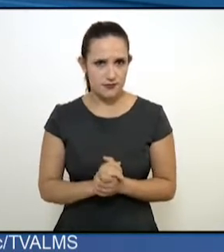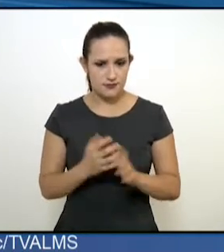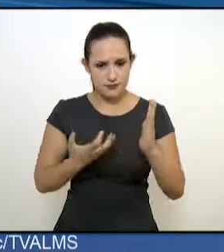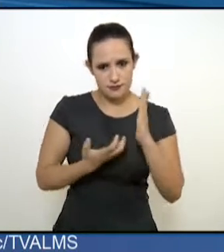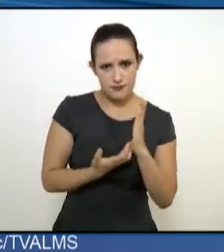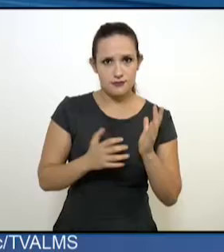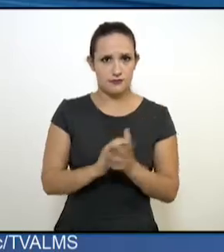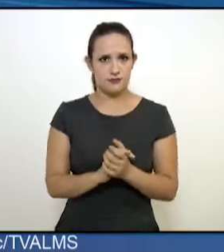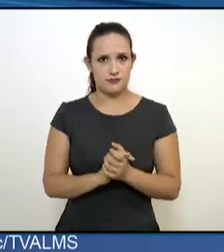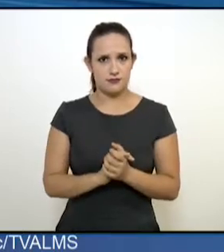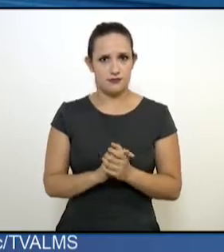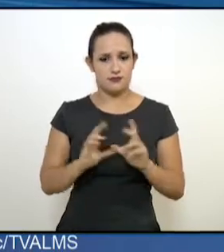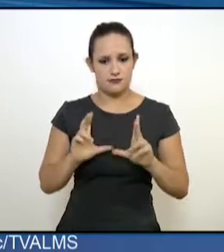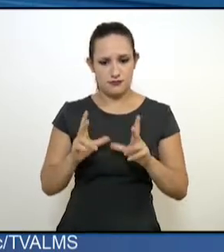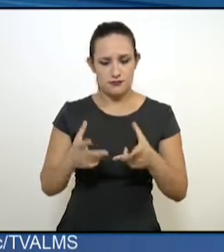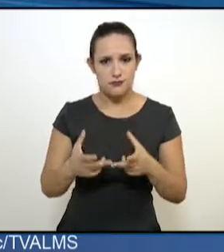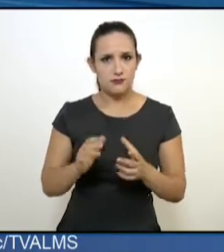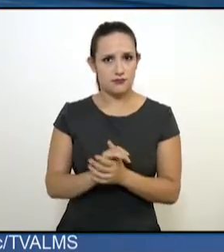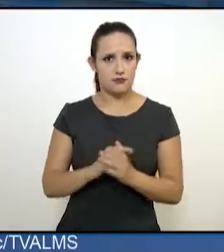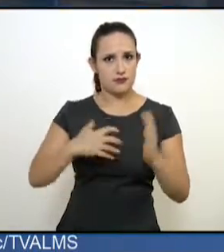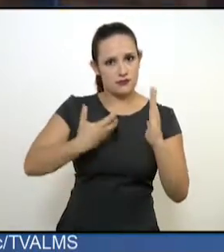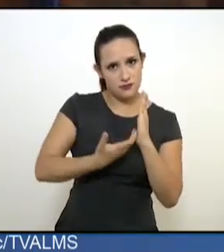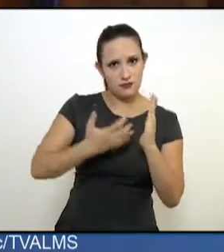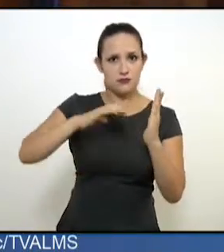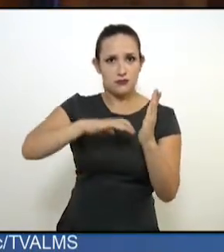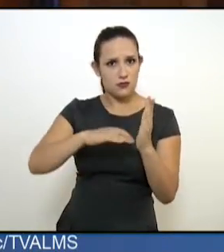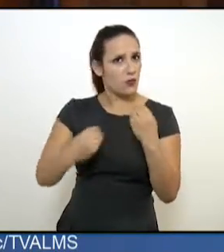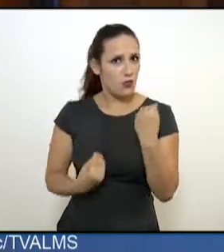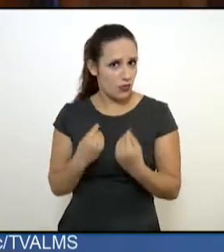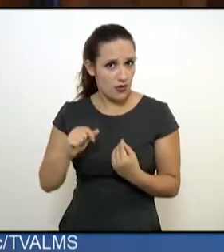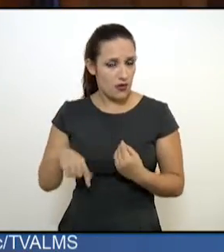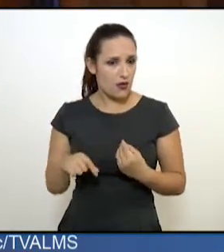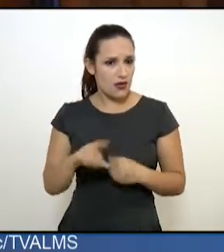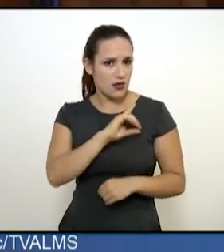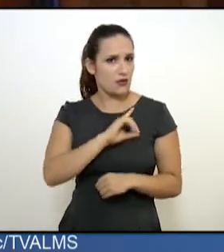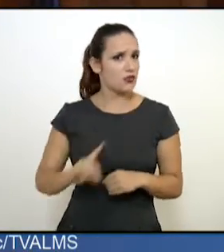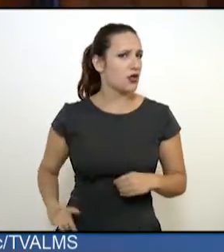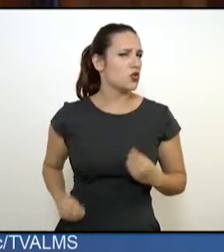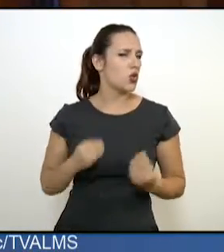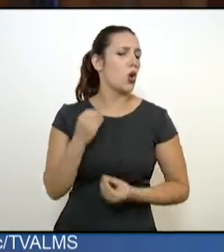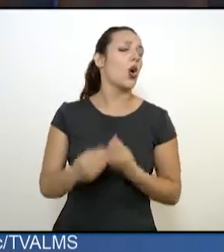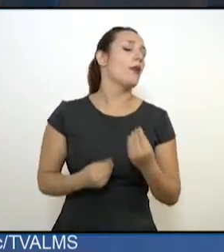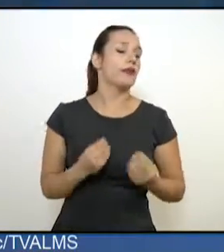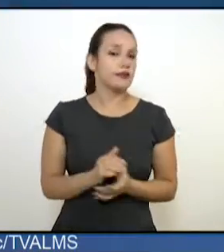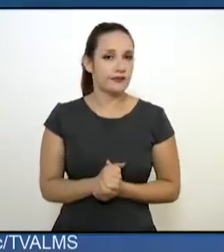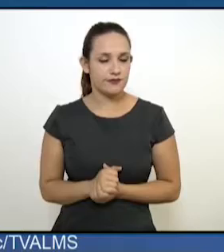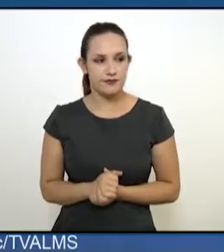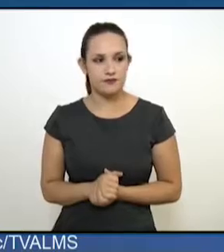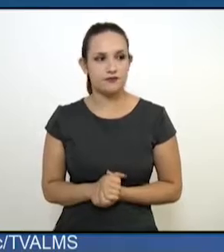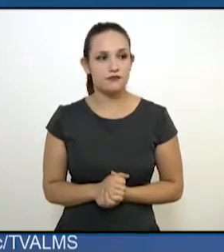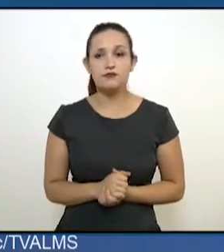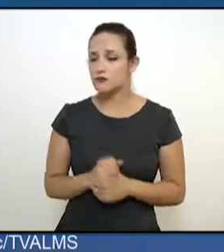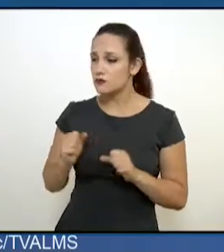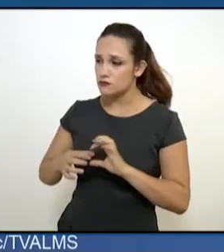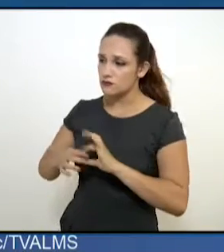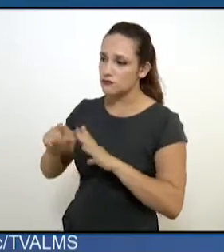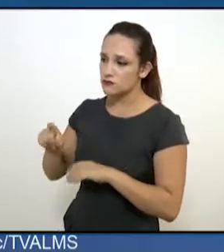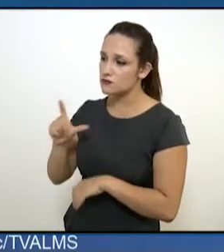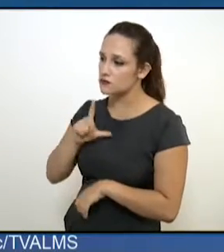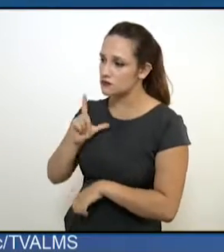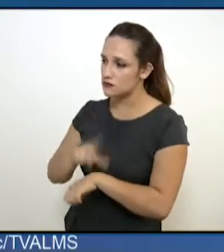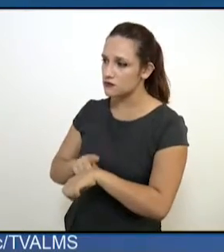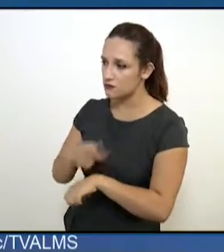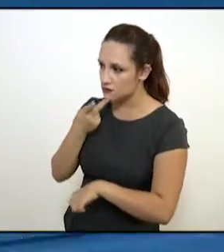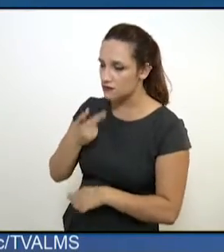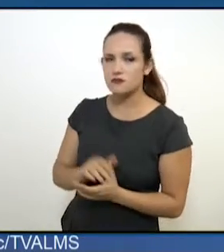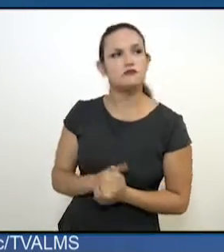dos Deputados e nós aqui no nosso parlamento? Tem uma parte, Vossa Excelência. Eu agradeço, deputado Maurício Picarelli, parabenizo